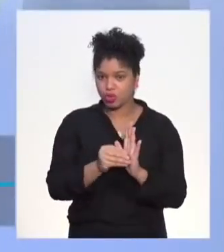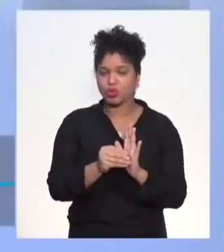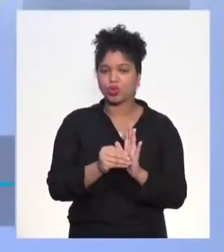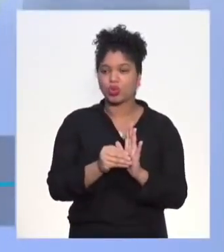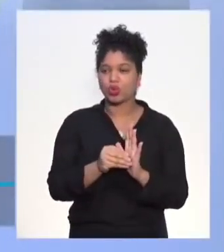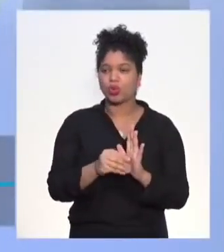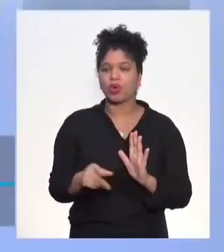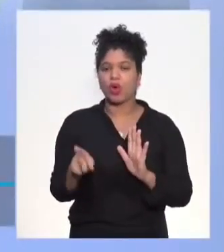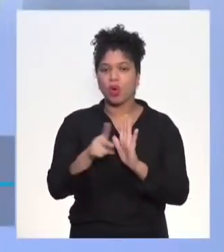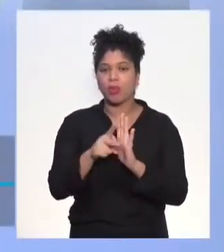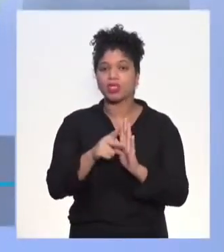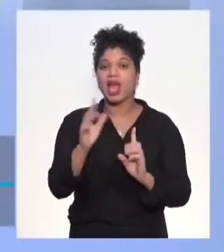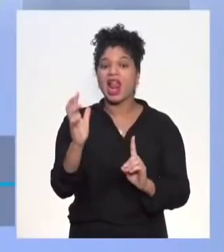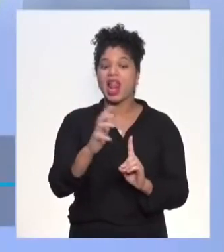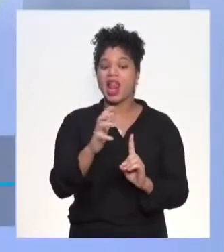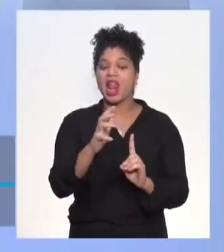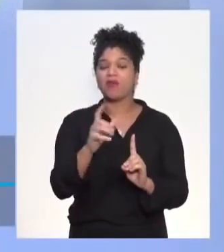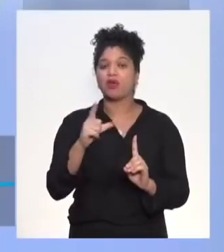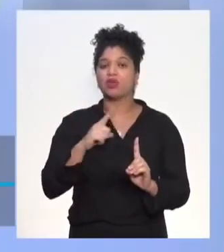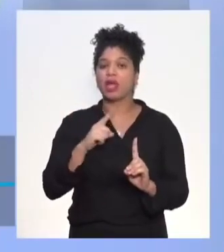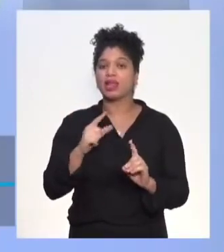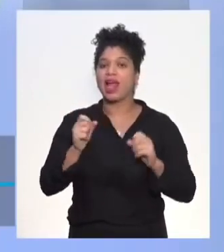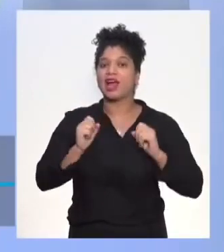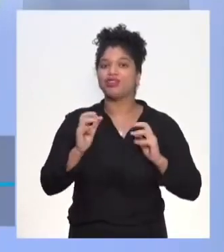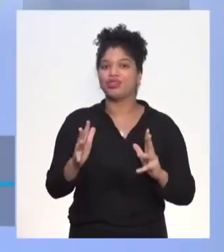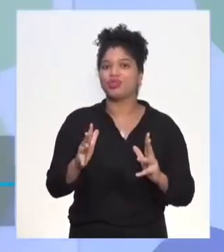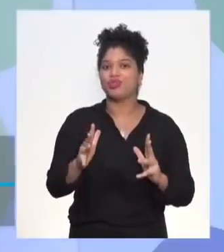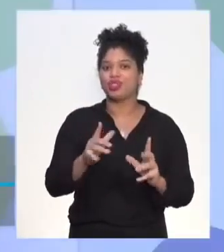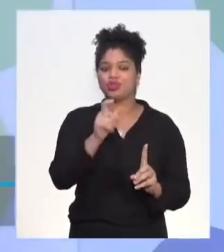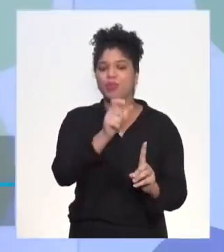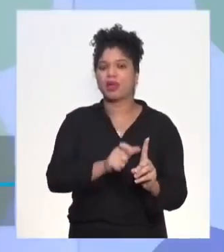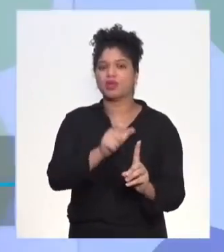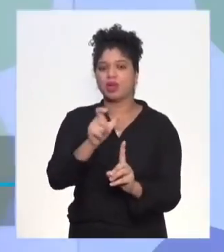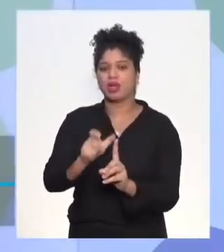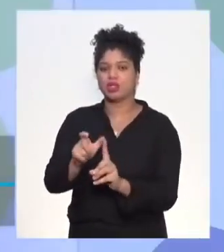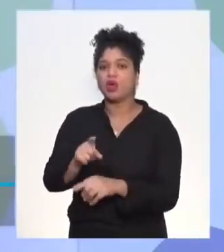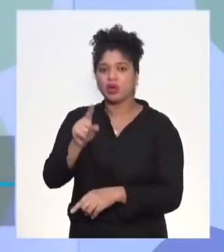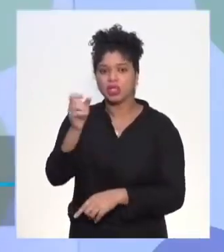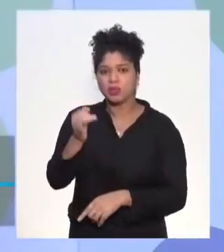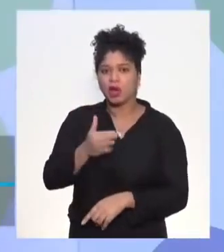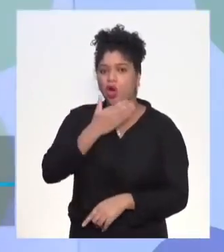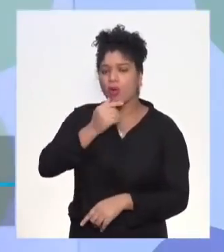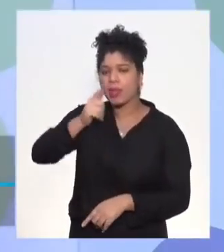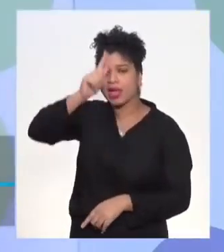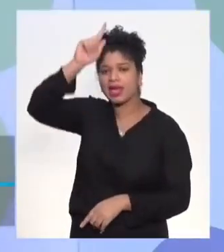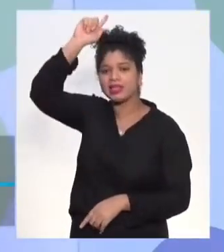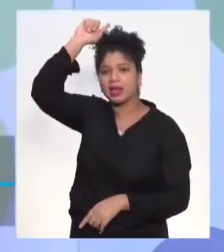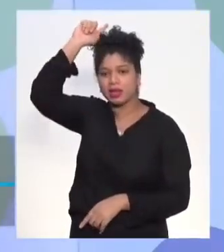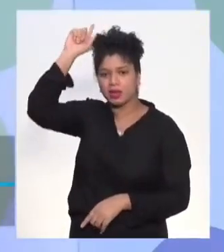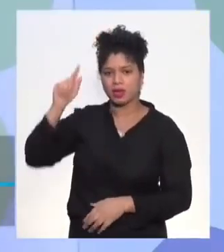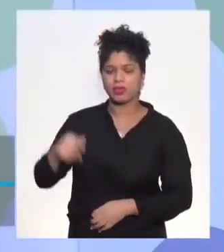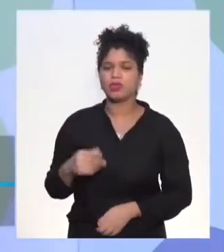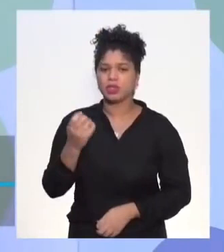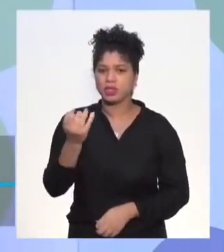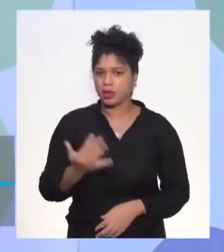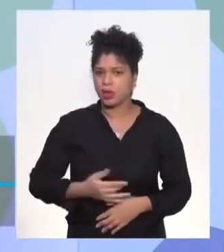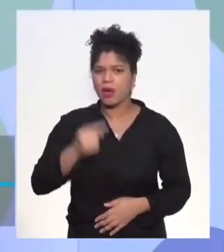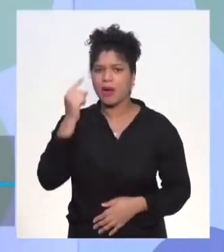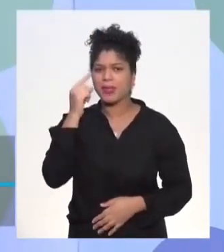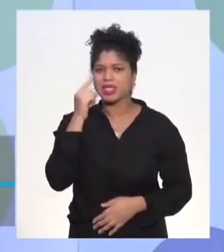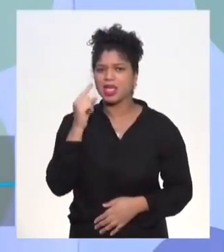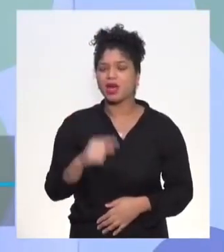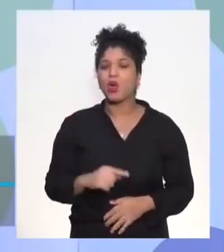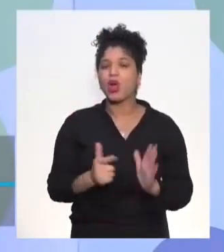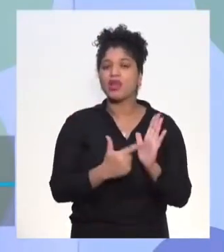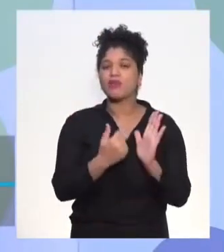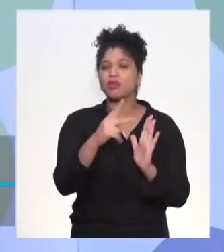uma forte influência nas atitudes dos personagens. Quando você falou em Graciliano Ramos, você falou Vidas Secas, isso. Eu pensei muito na questão do